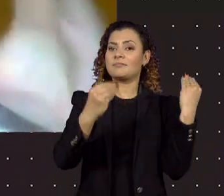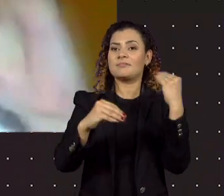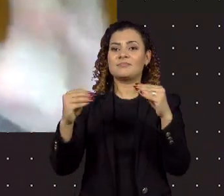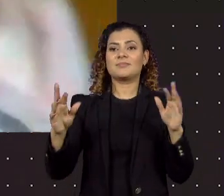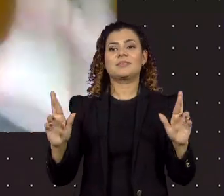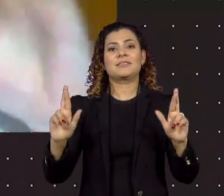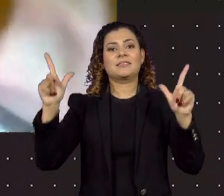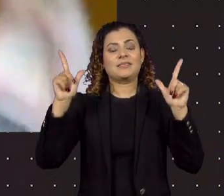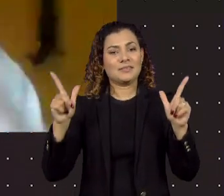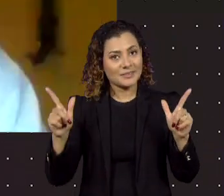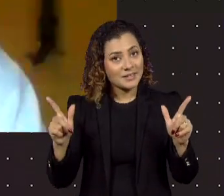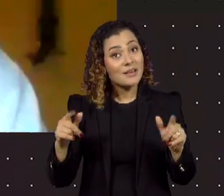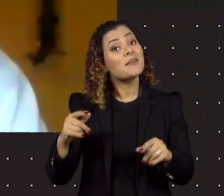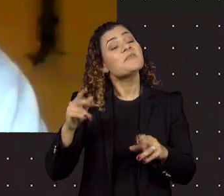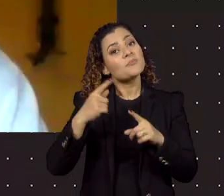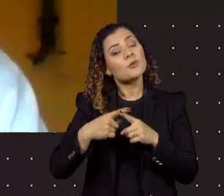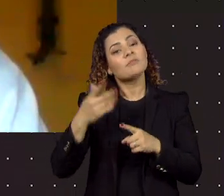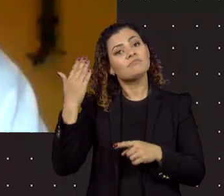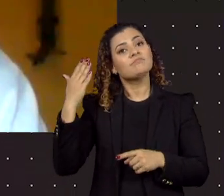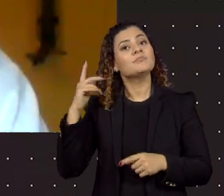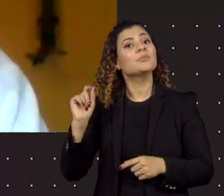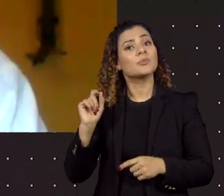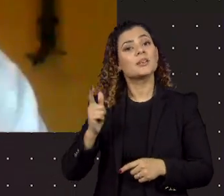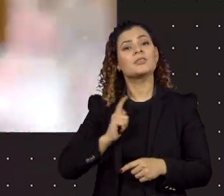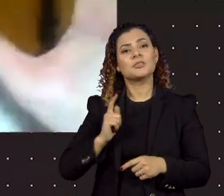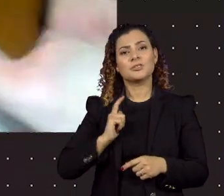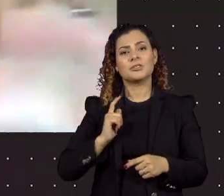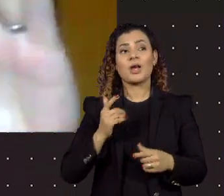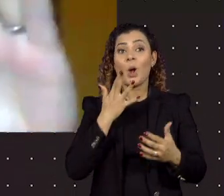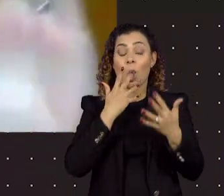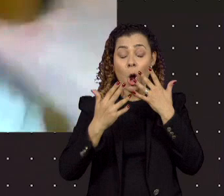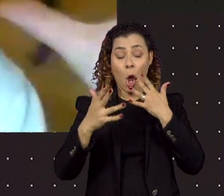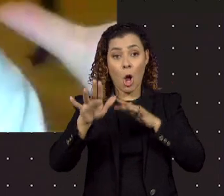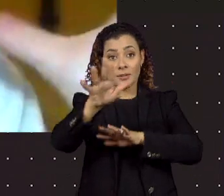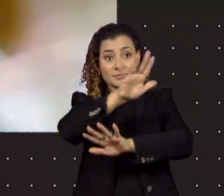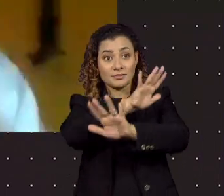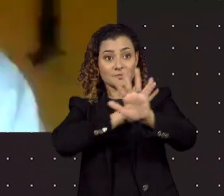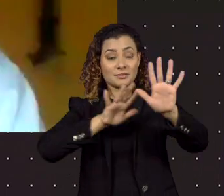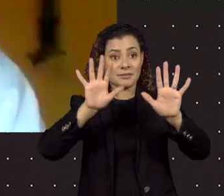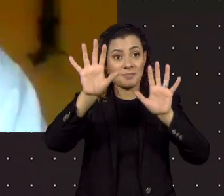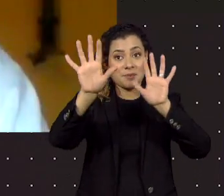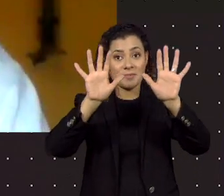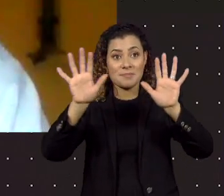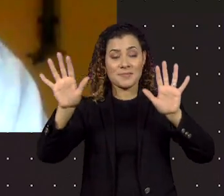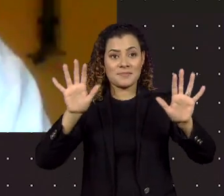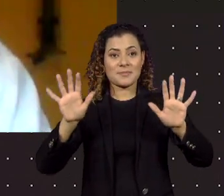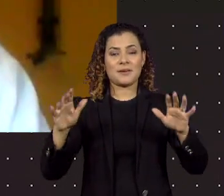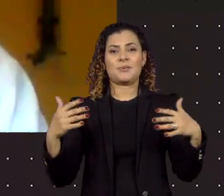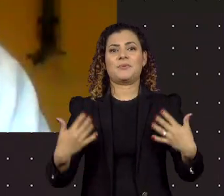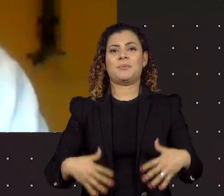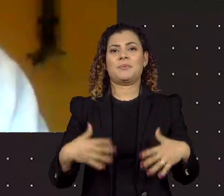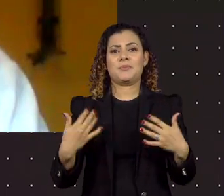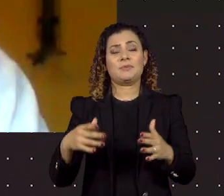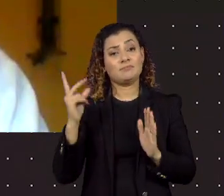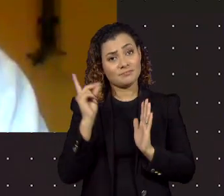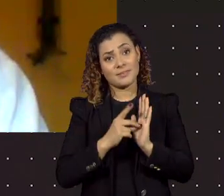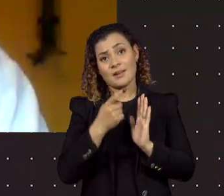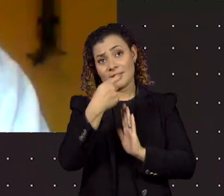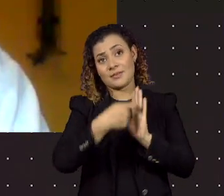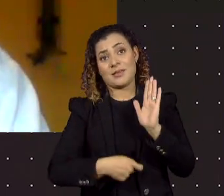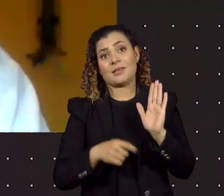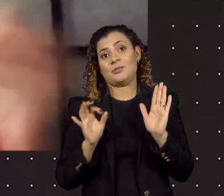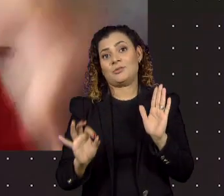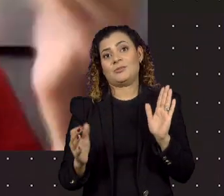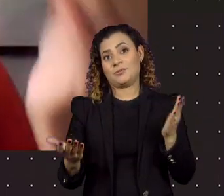que estava muito presente nas cores, no jeito do Ilo resolver e no texto, né,